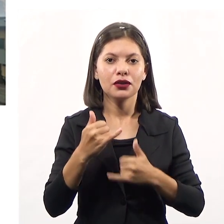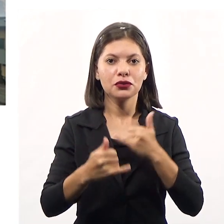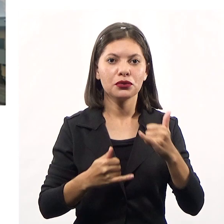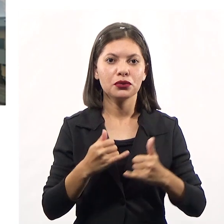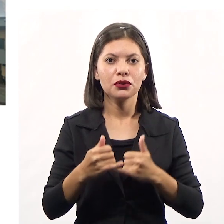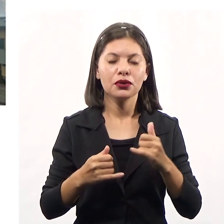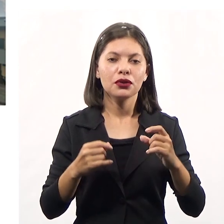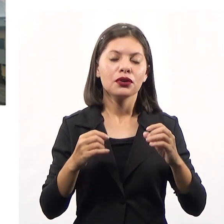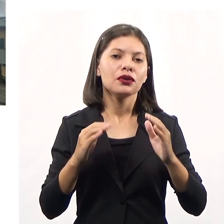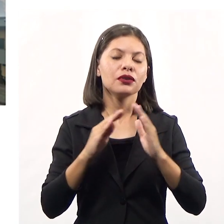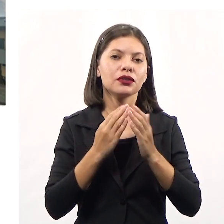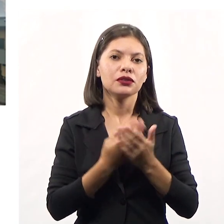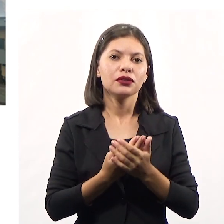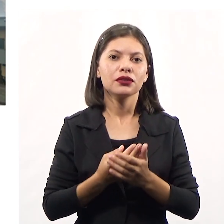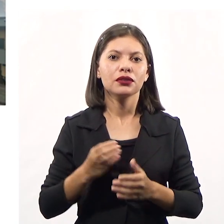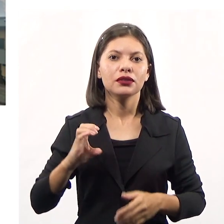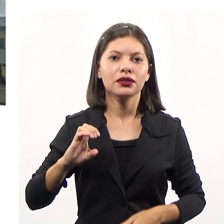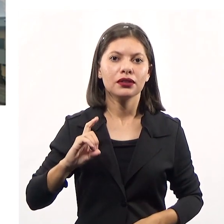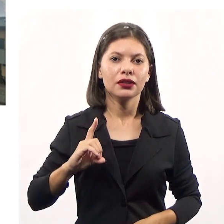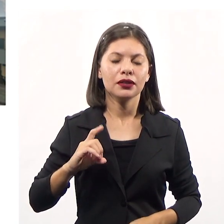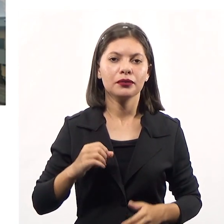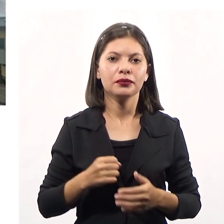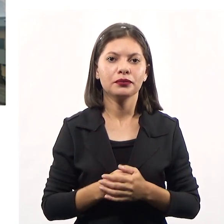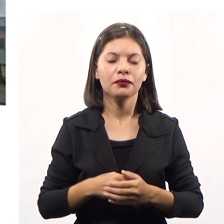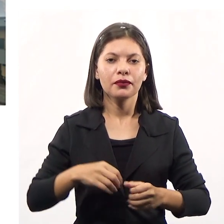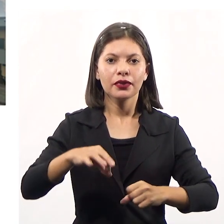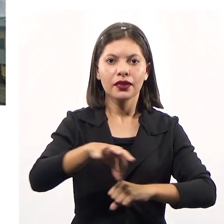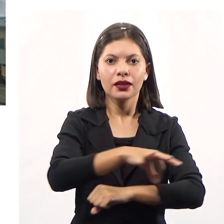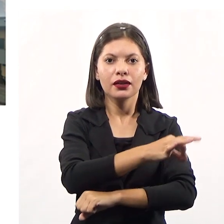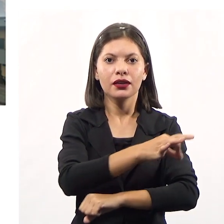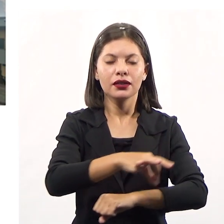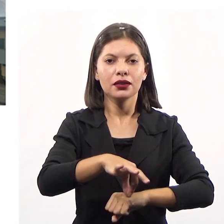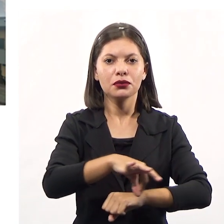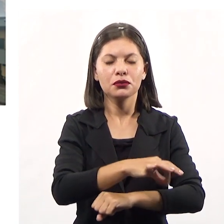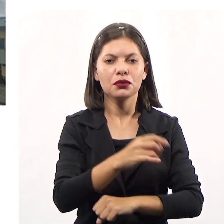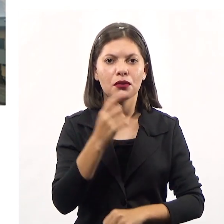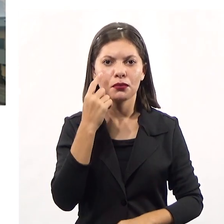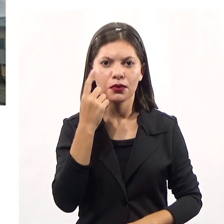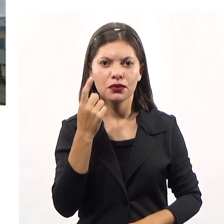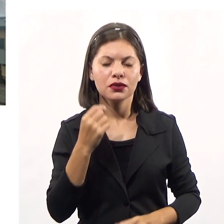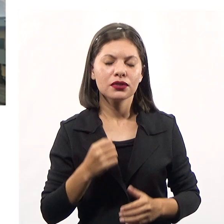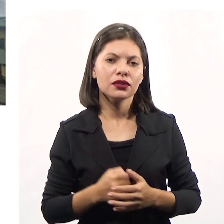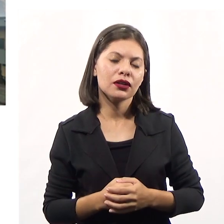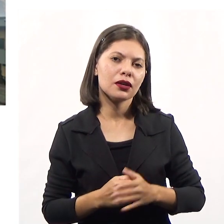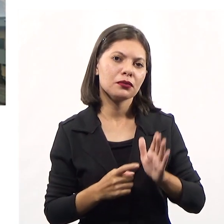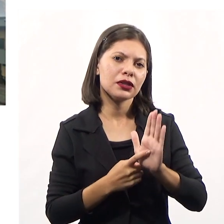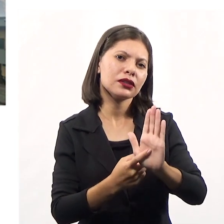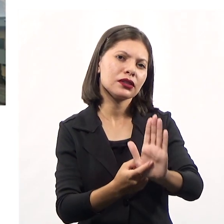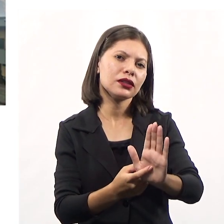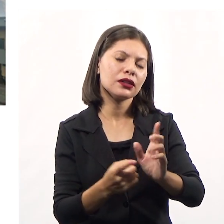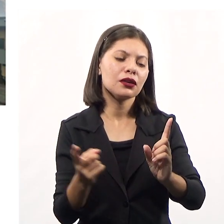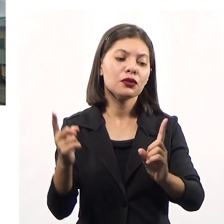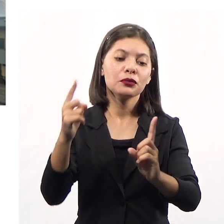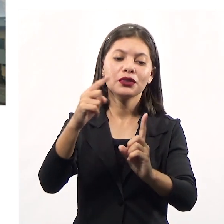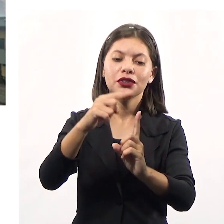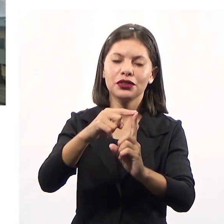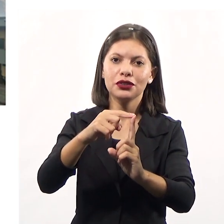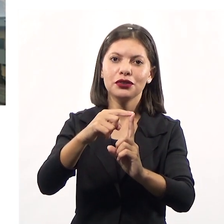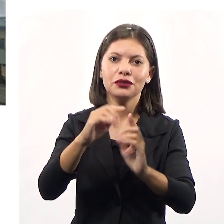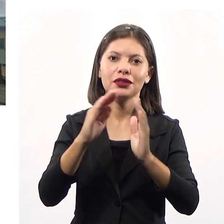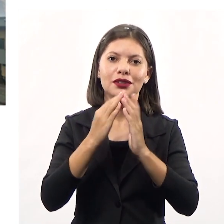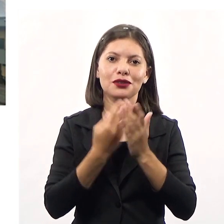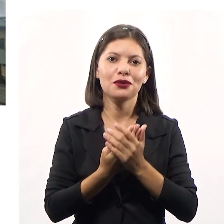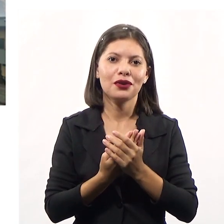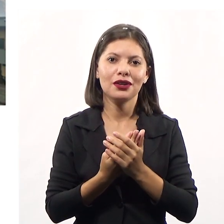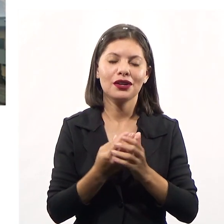secundarista. E essa arquitetura, ela mostra bem o objetivo